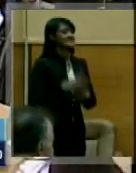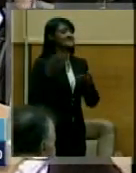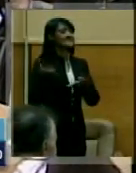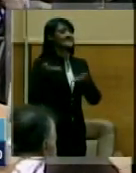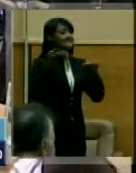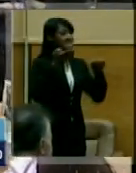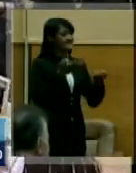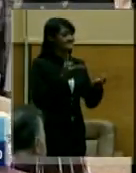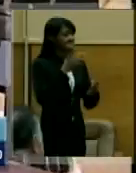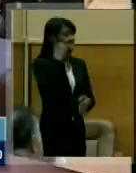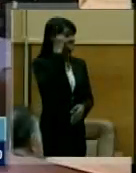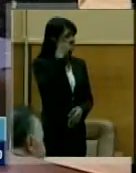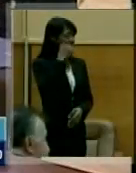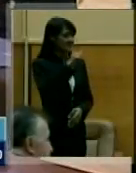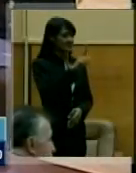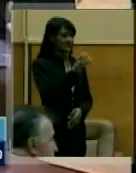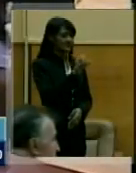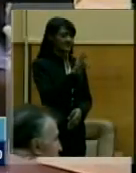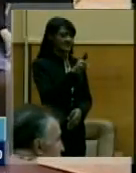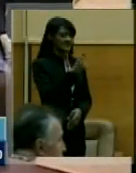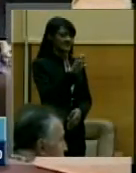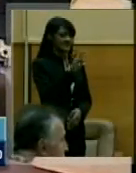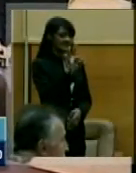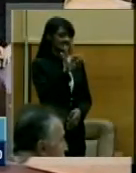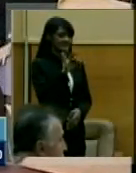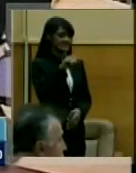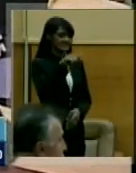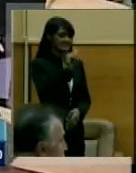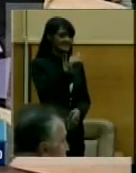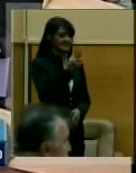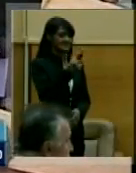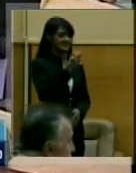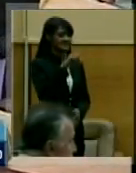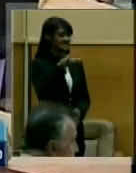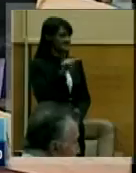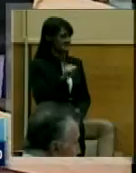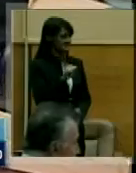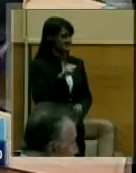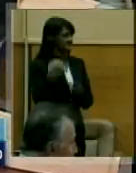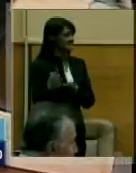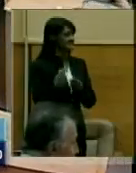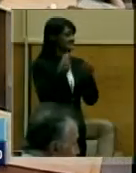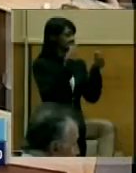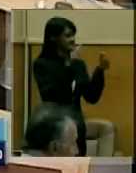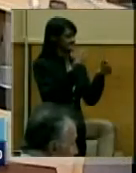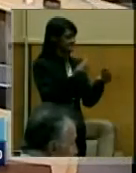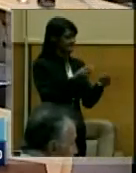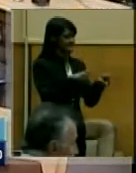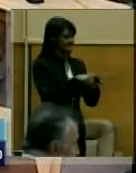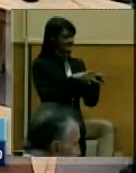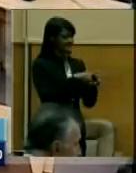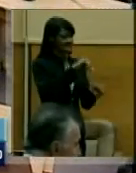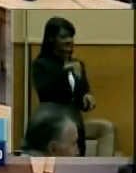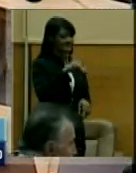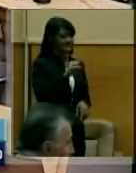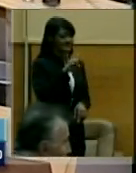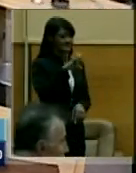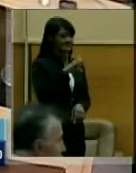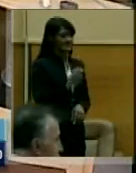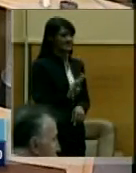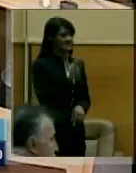Convido a deputada Gorete Reis para fazer a entrega ao homenageado José Wilton do Góis Santos.